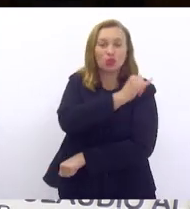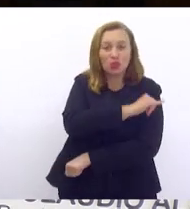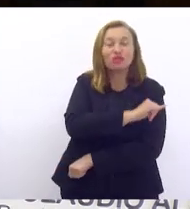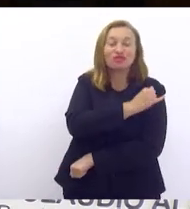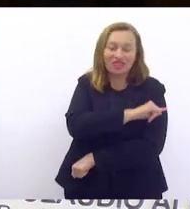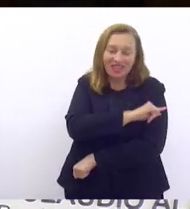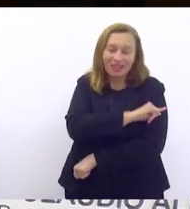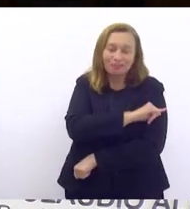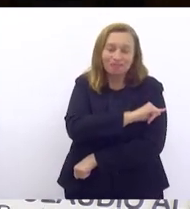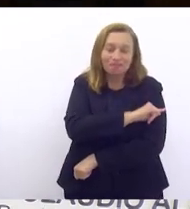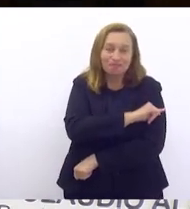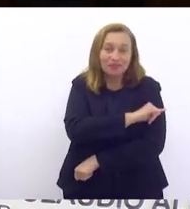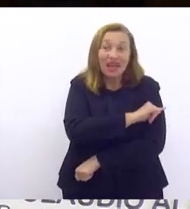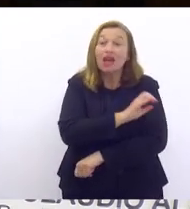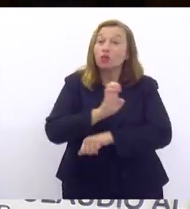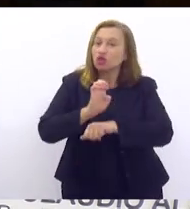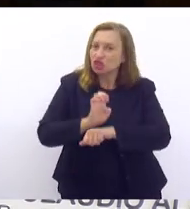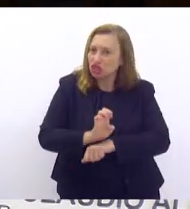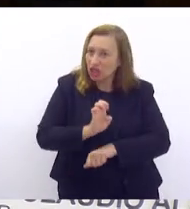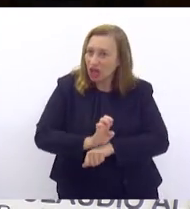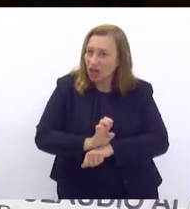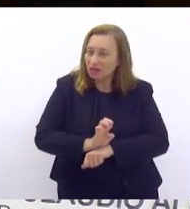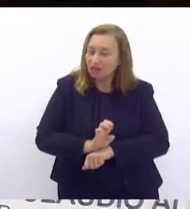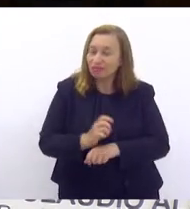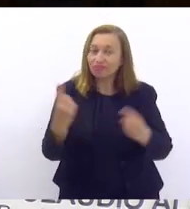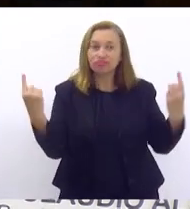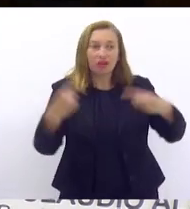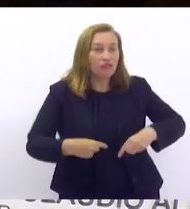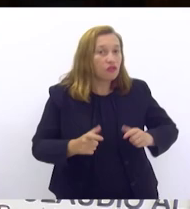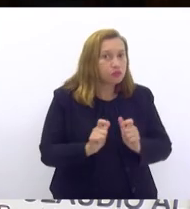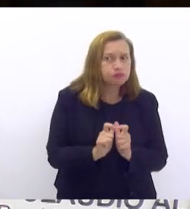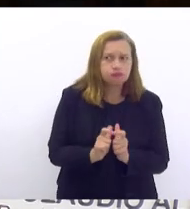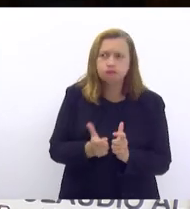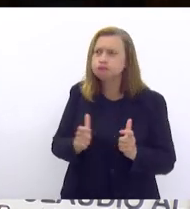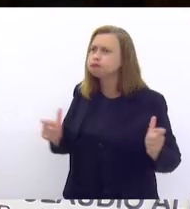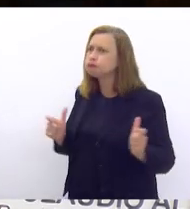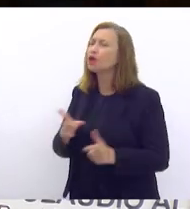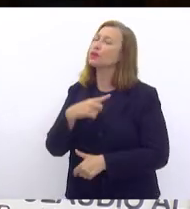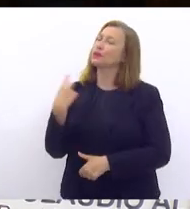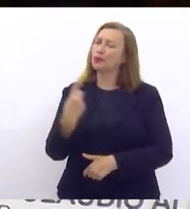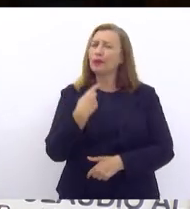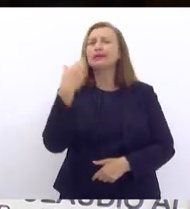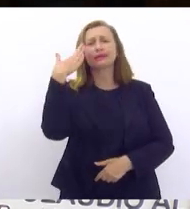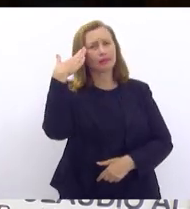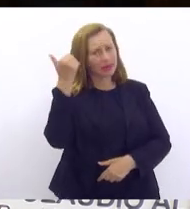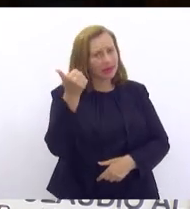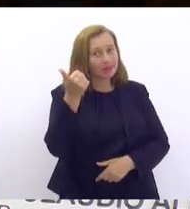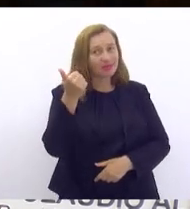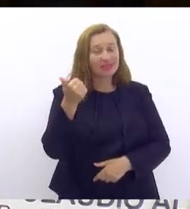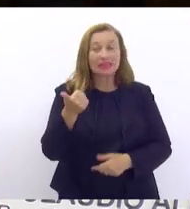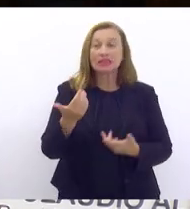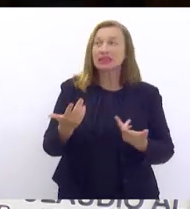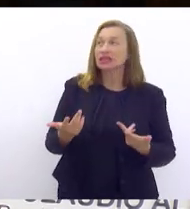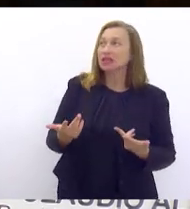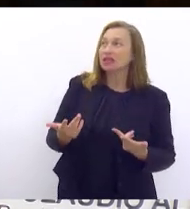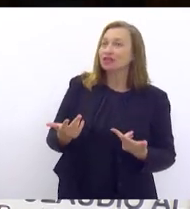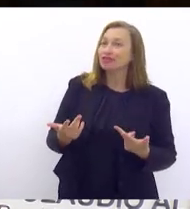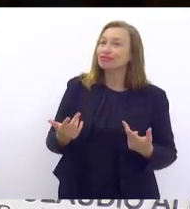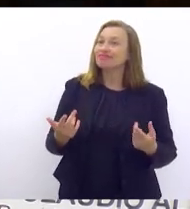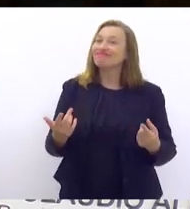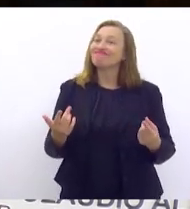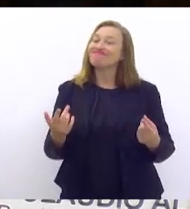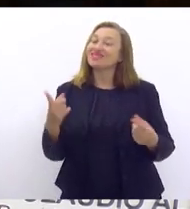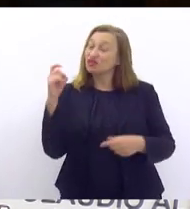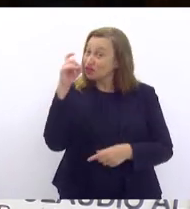Janeiro é um estado com muitos desafios, todos nós sabemos disso. Há muitos